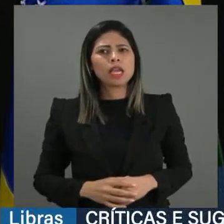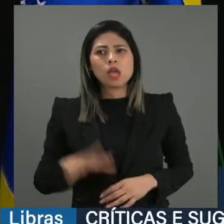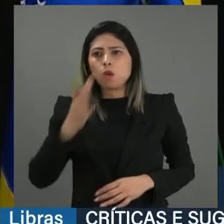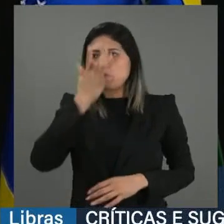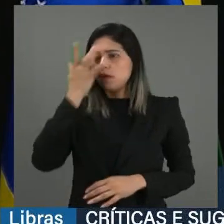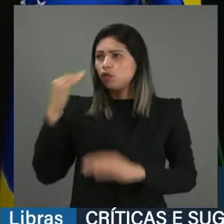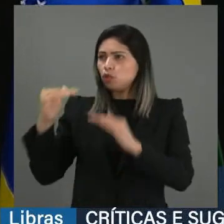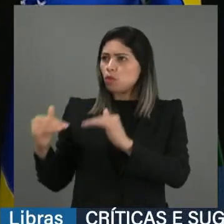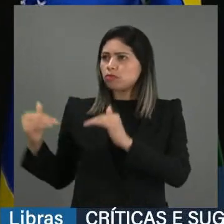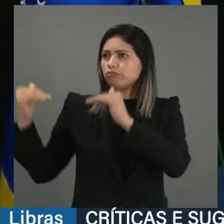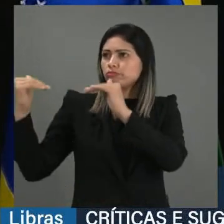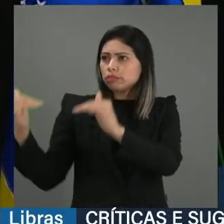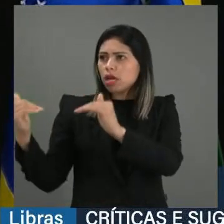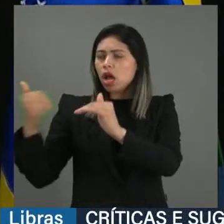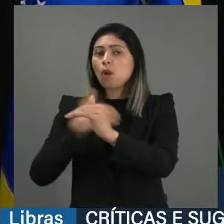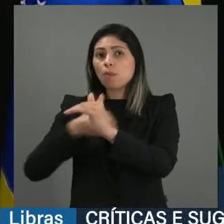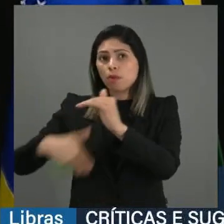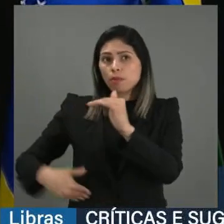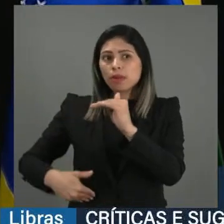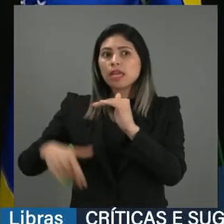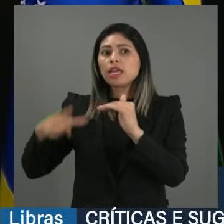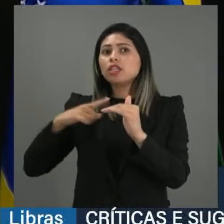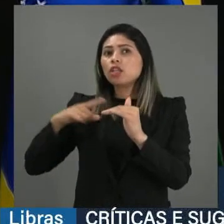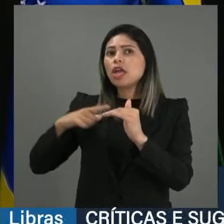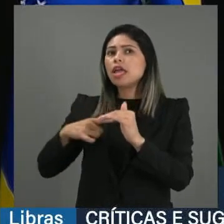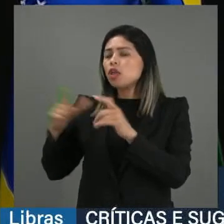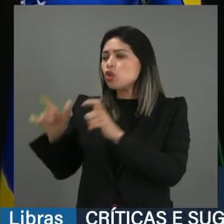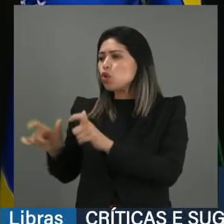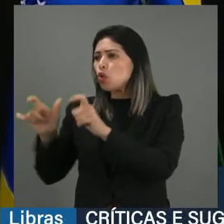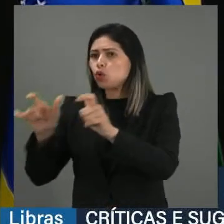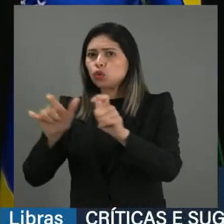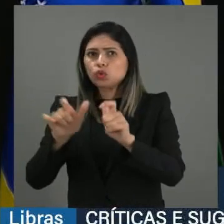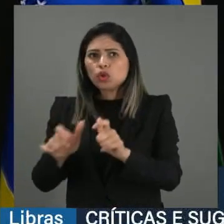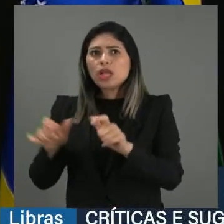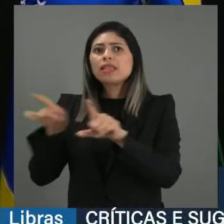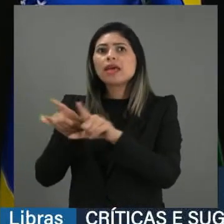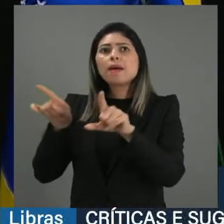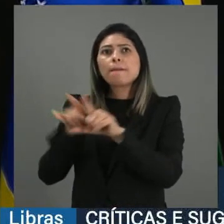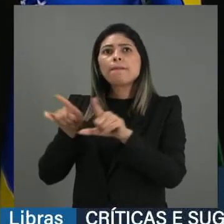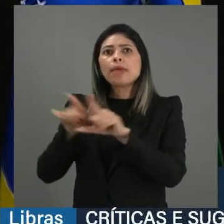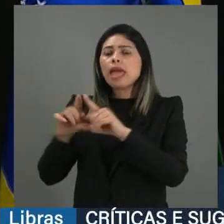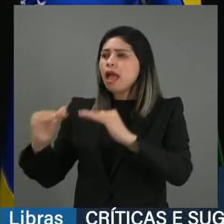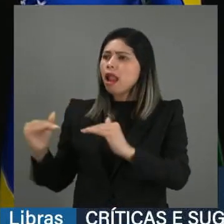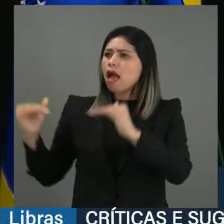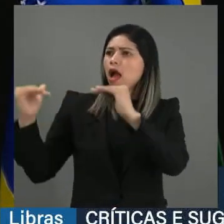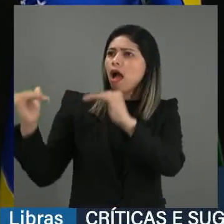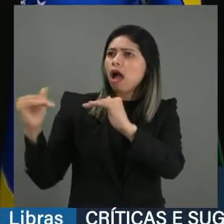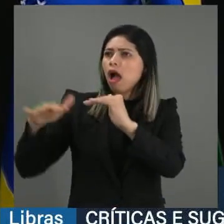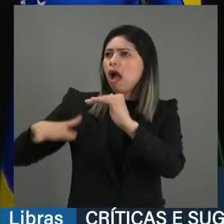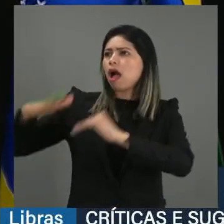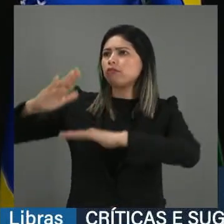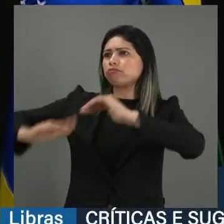autoridades públicas em todos os níveis e esferas de poder.